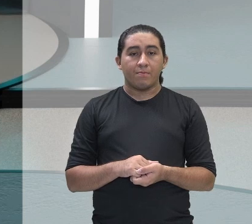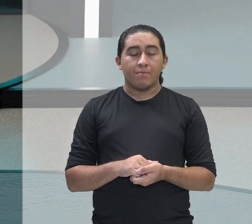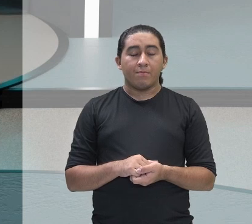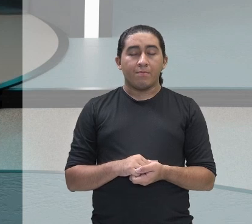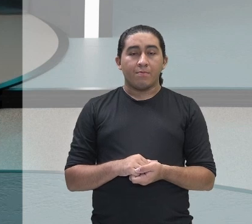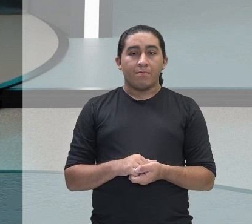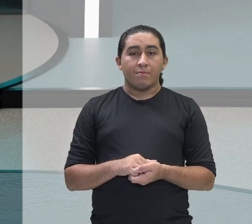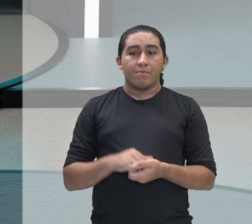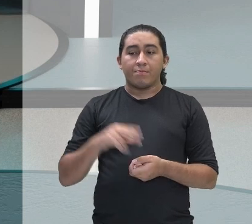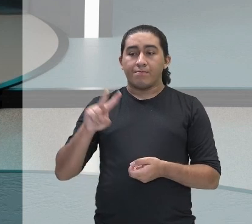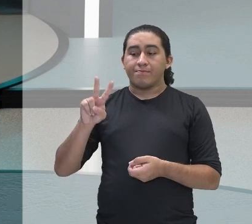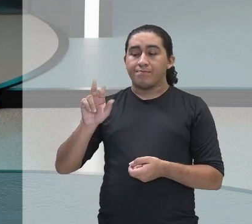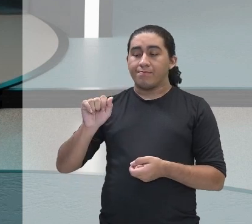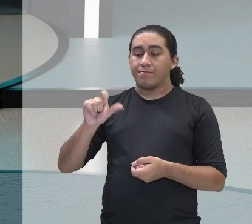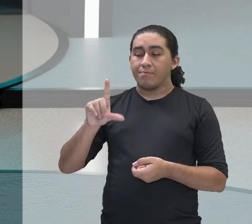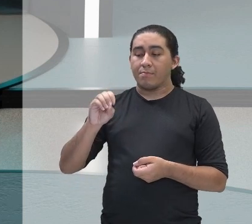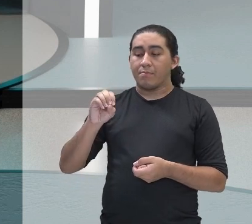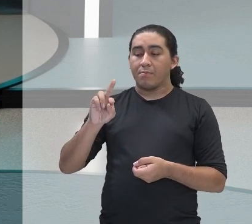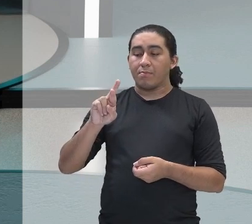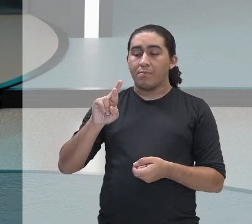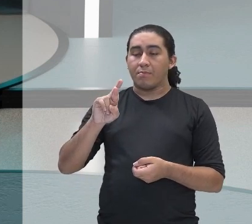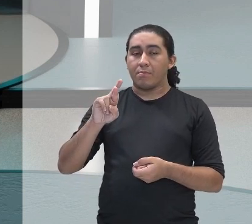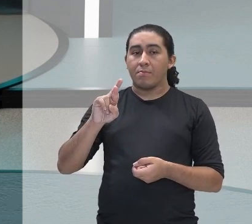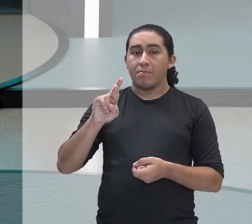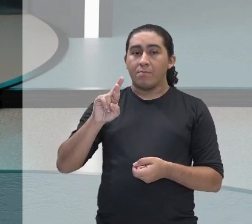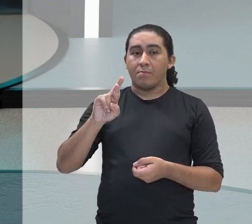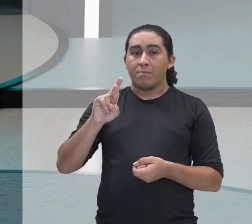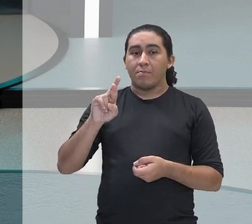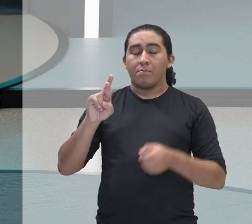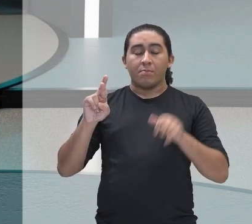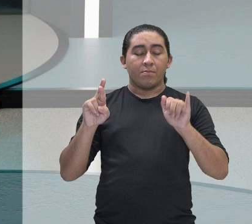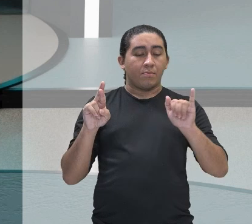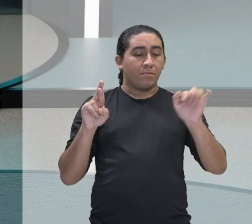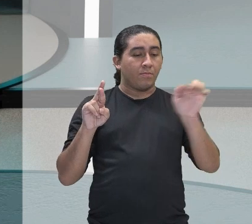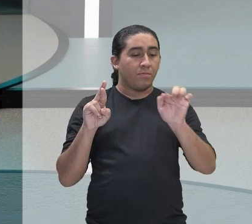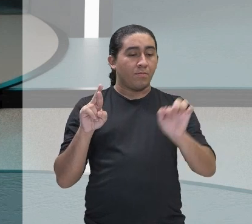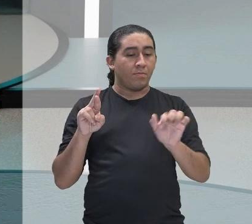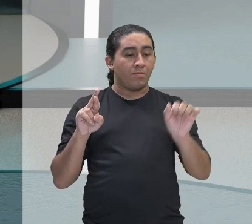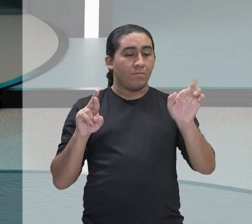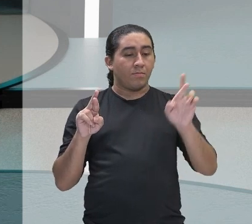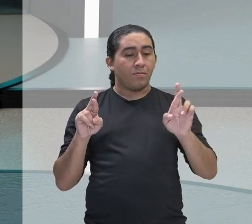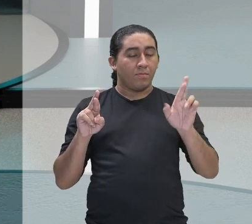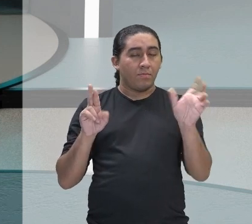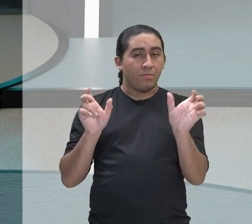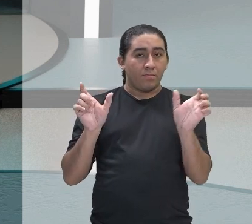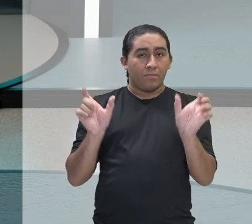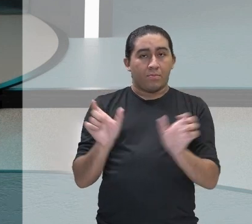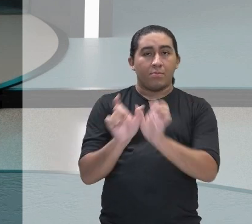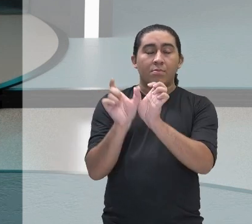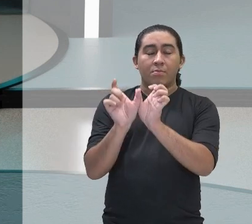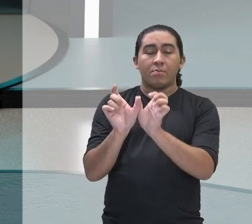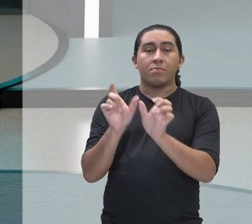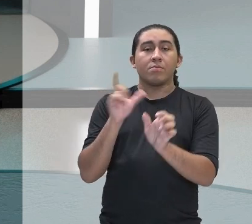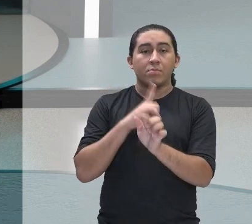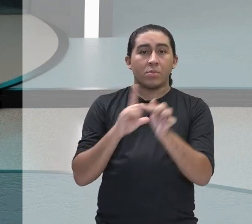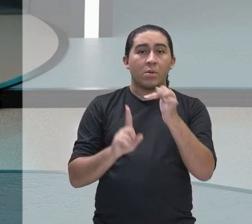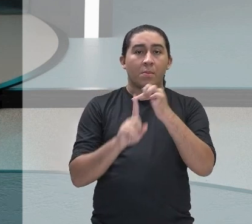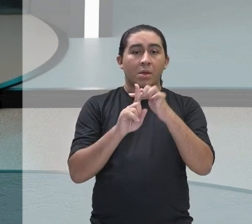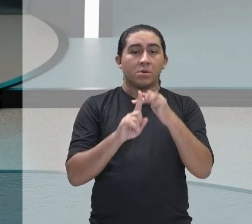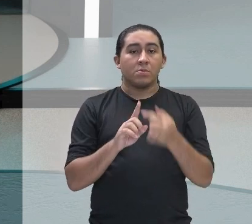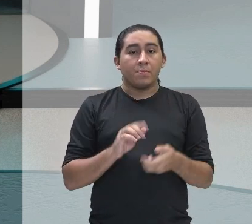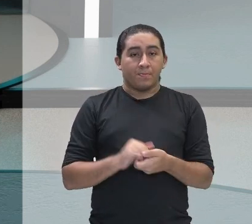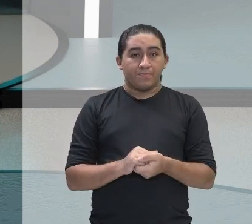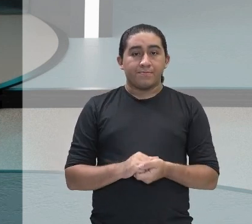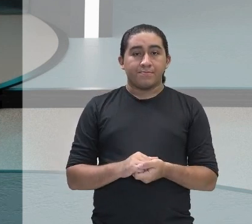Izar é uma palavra formada por derivação sufixal, valorizar. O que foi acrescido em